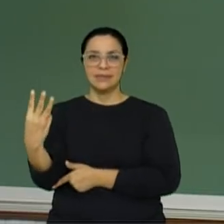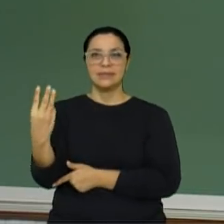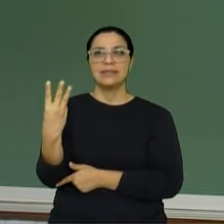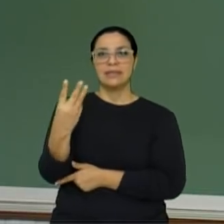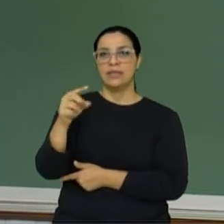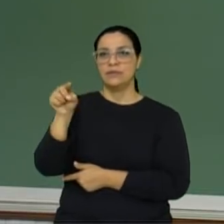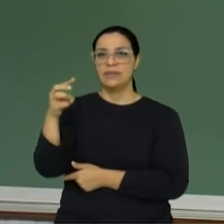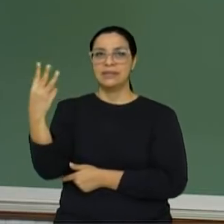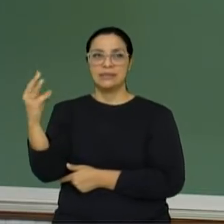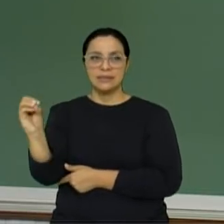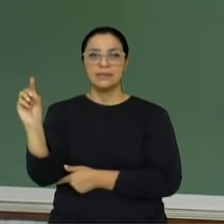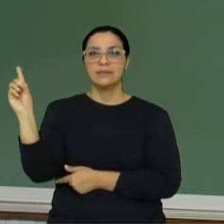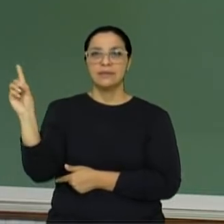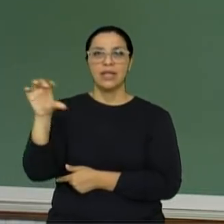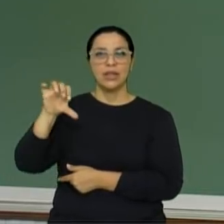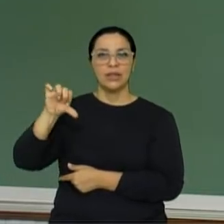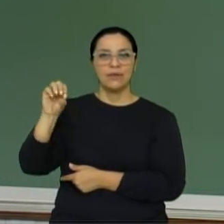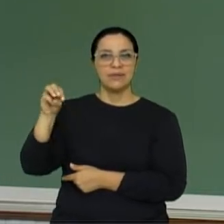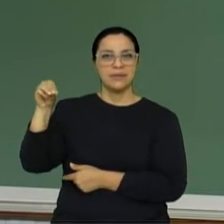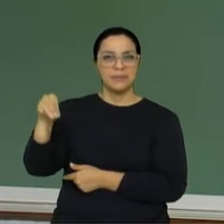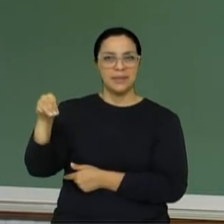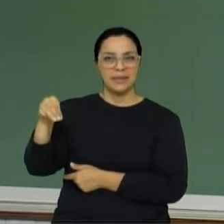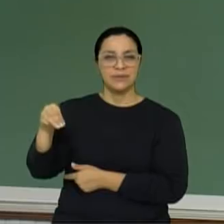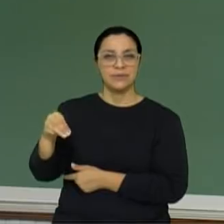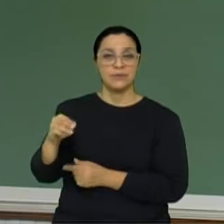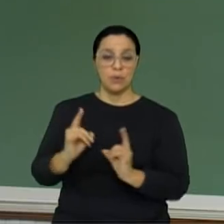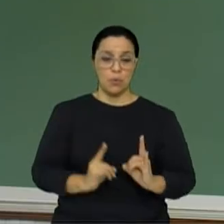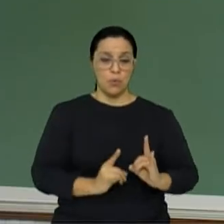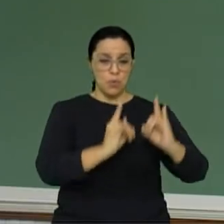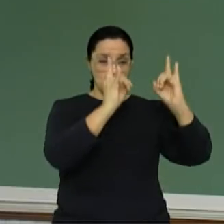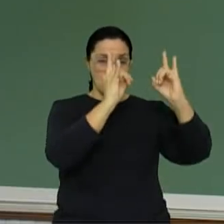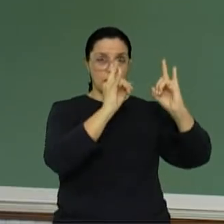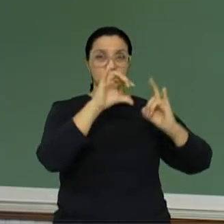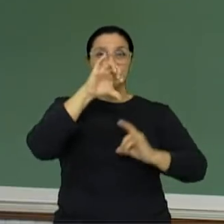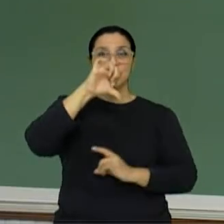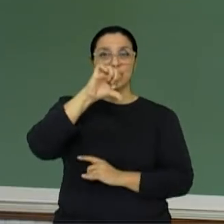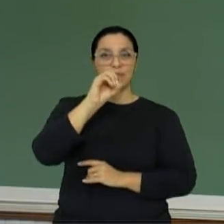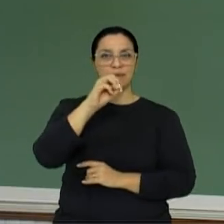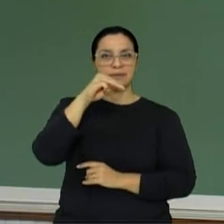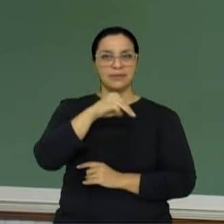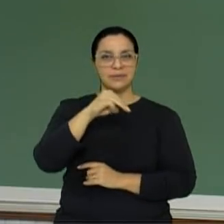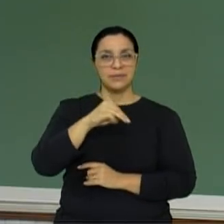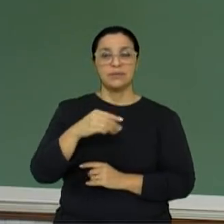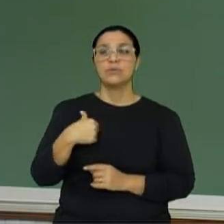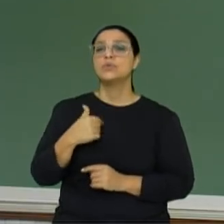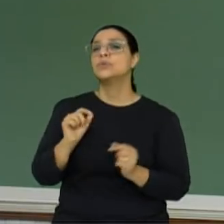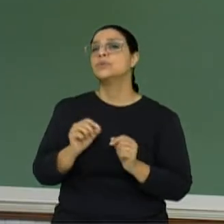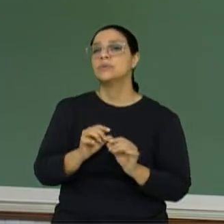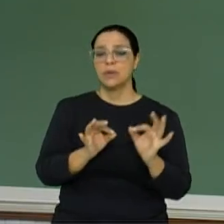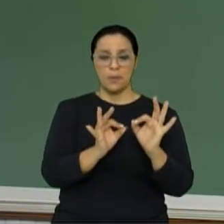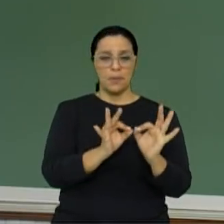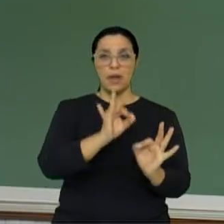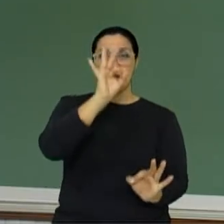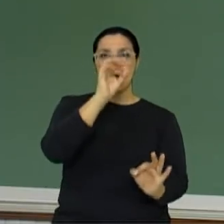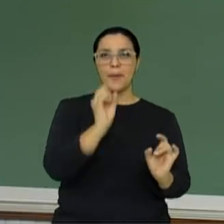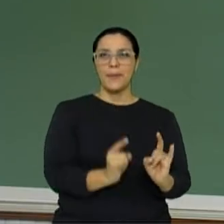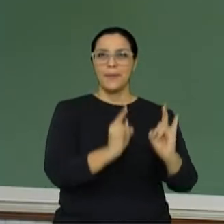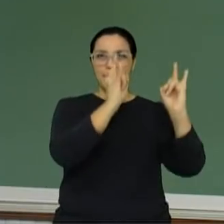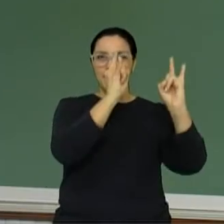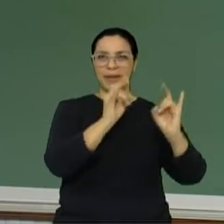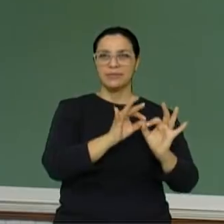3 vezes o 30 que sobrou ali, 90. Então, H é igual a 90 metros. O que é 90 metros? A altura